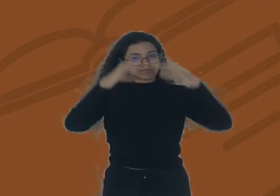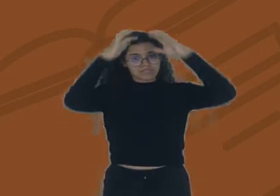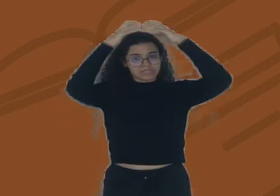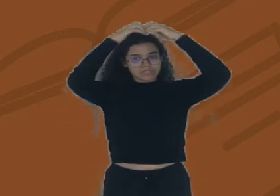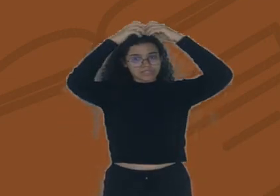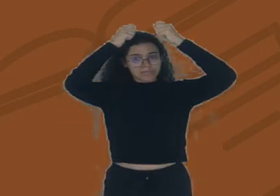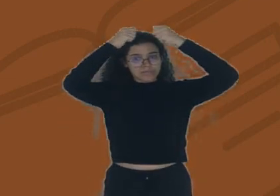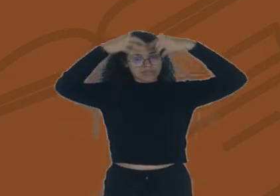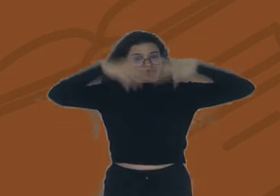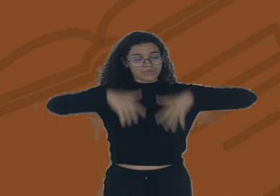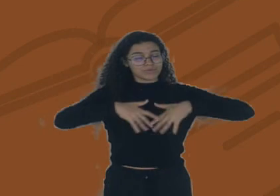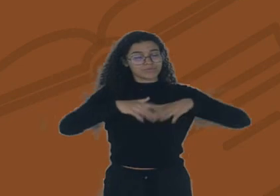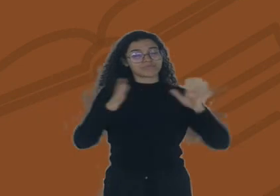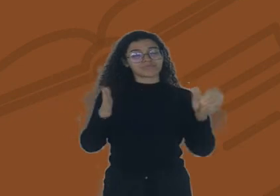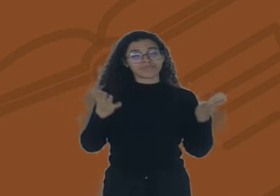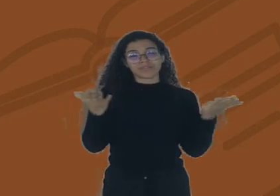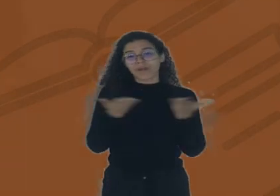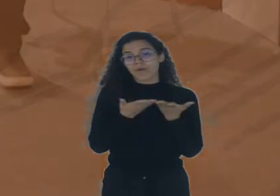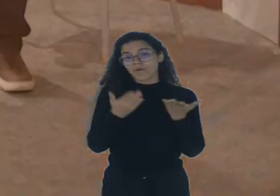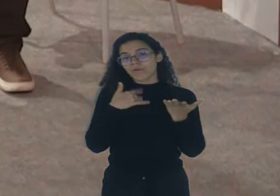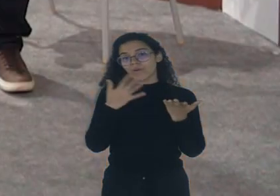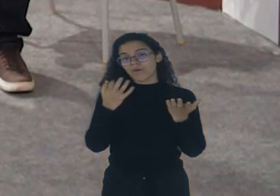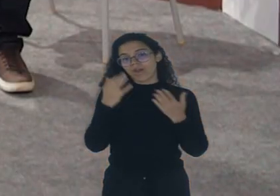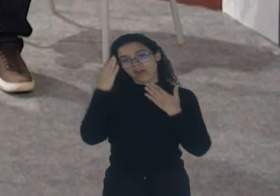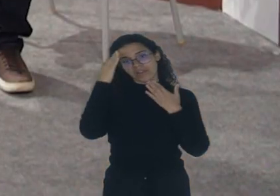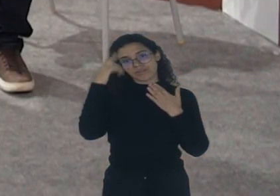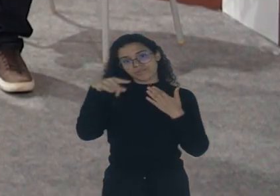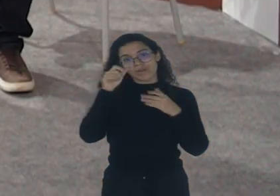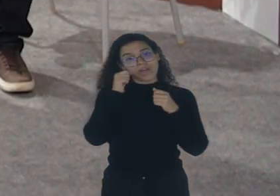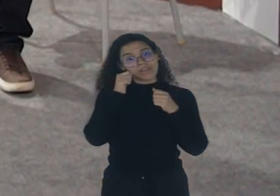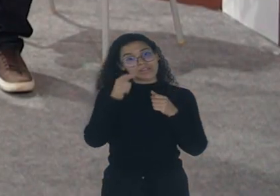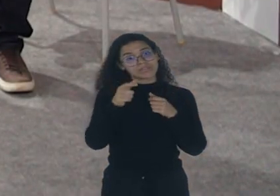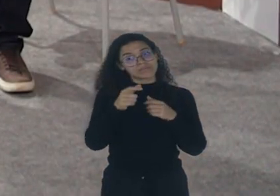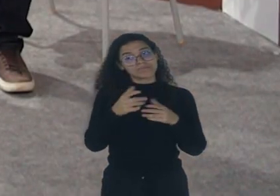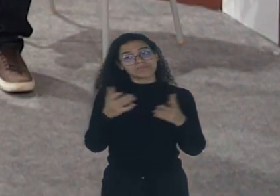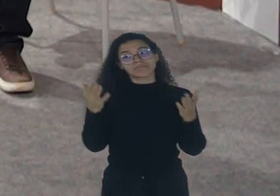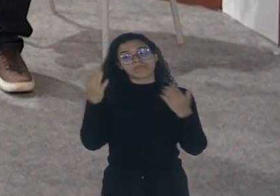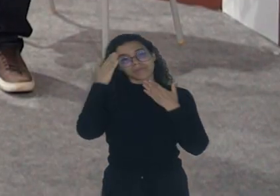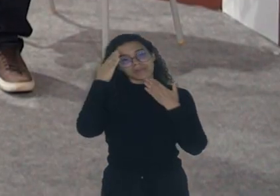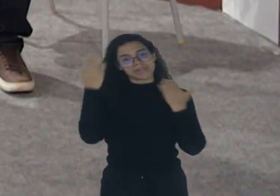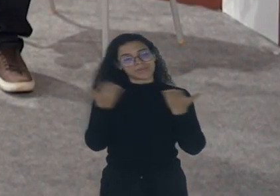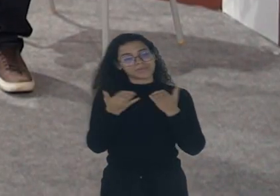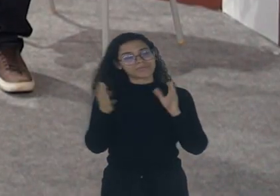eu gostaria de agradecer a atenção de todos. Valeu, por hoje é só.